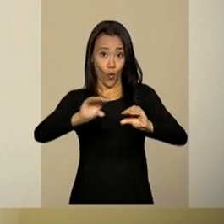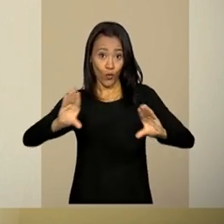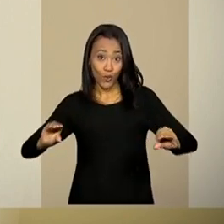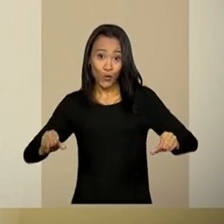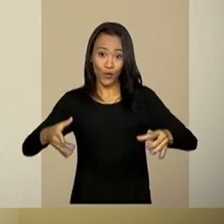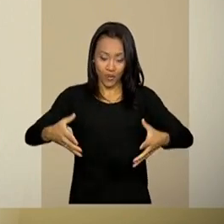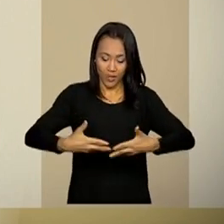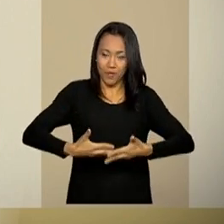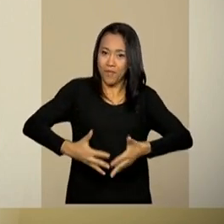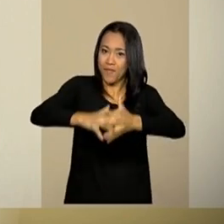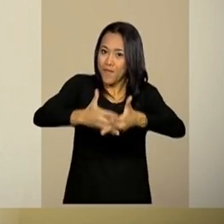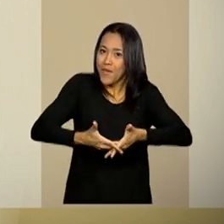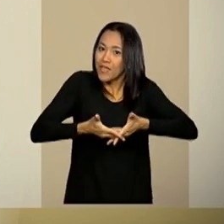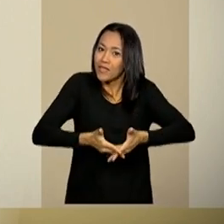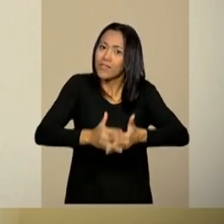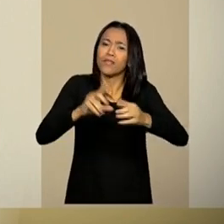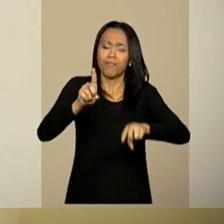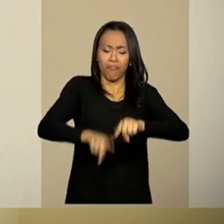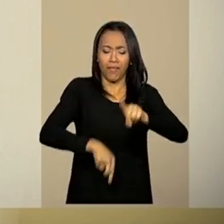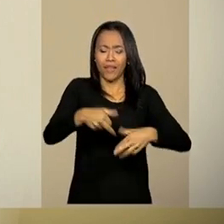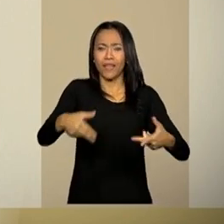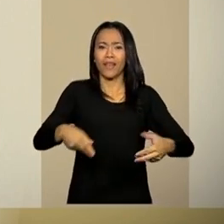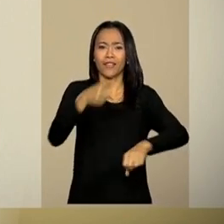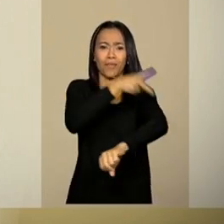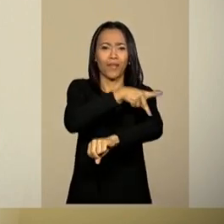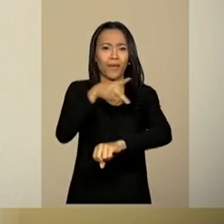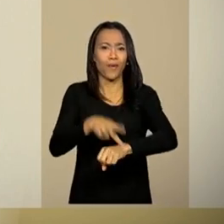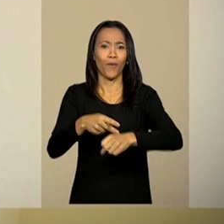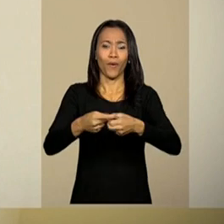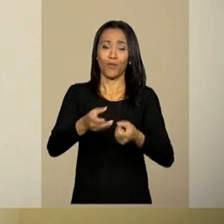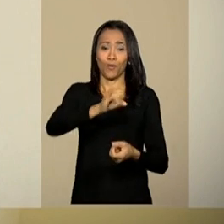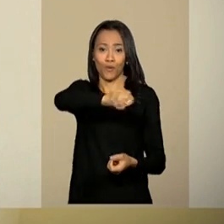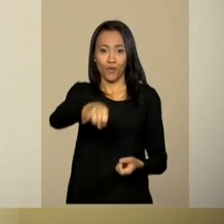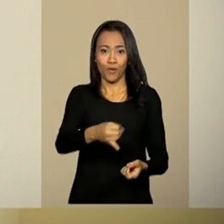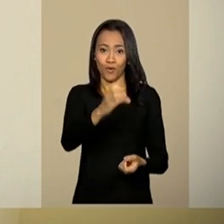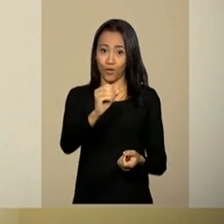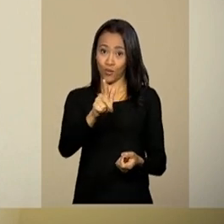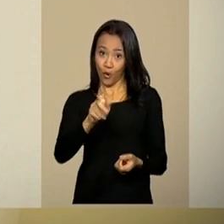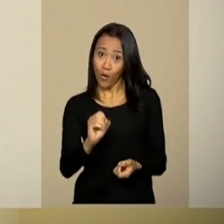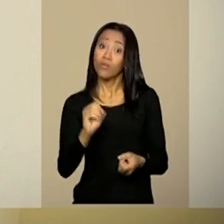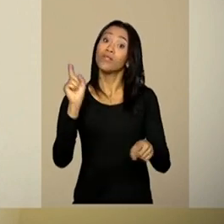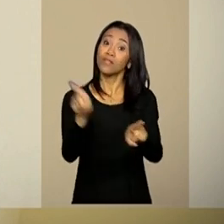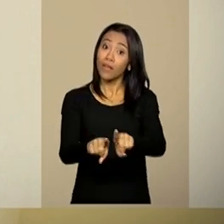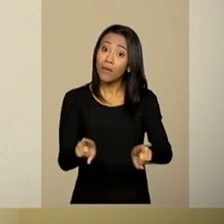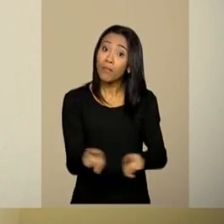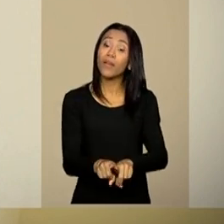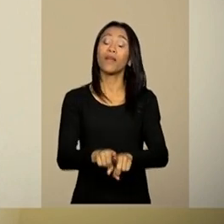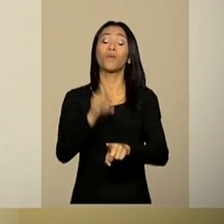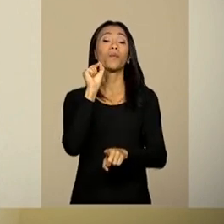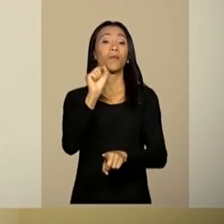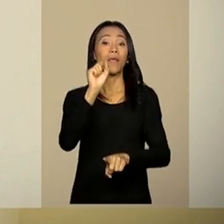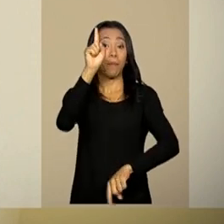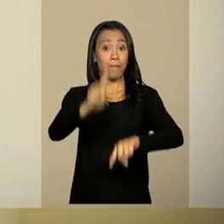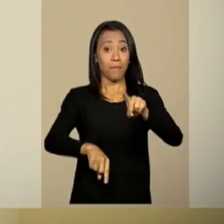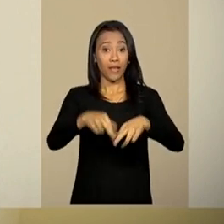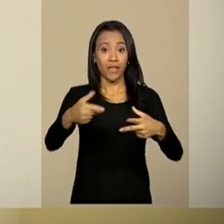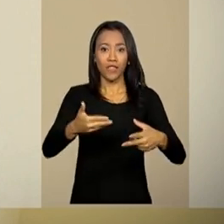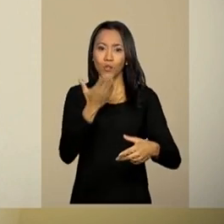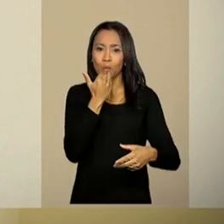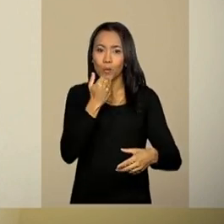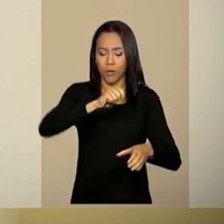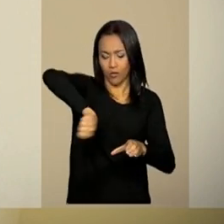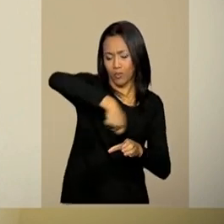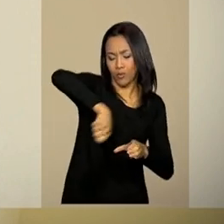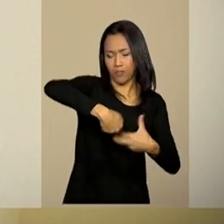bercinhos dos materiais pedagógicos dos jogos e até Luciano dos equipamentos de cozinha